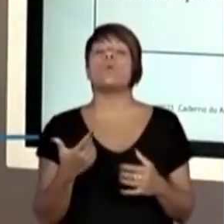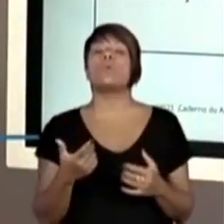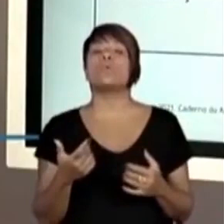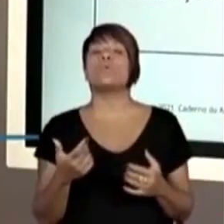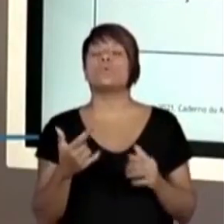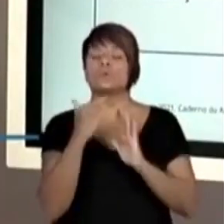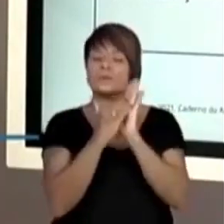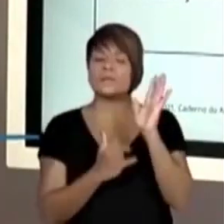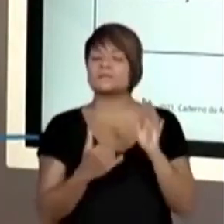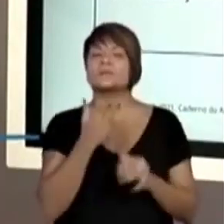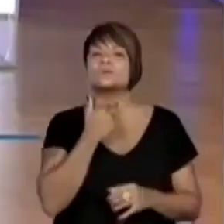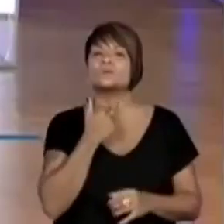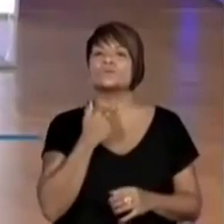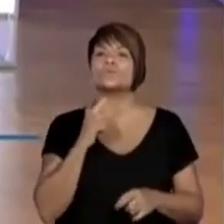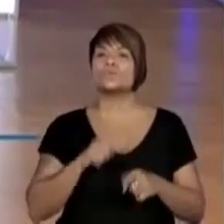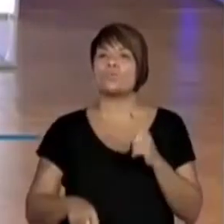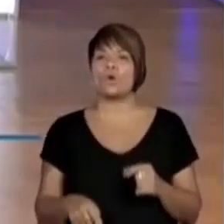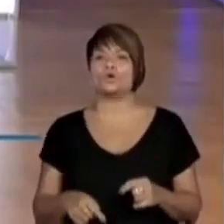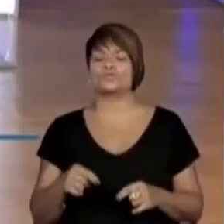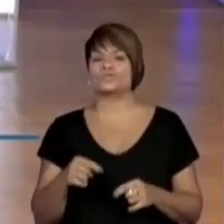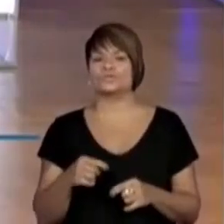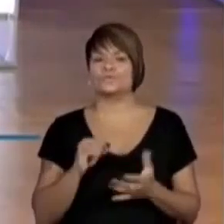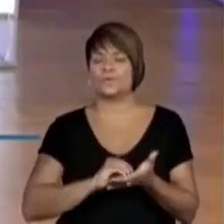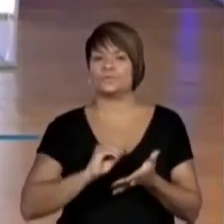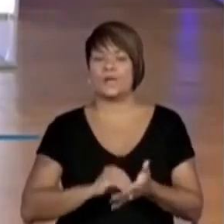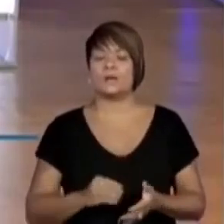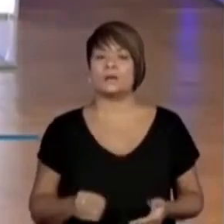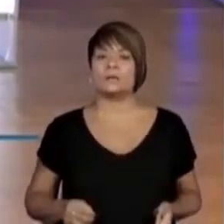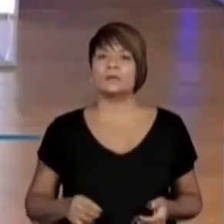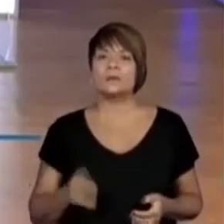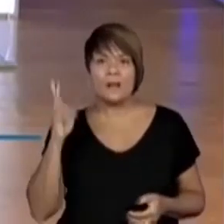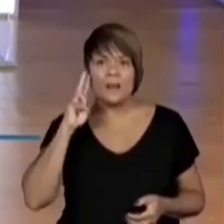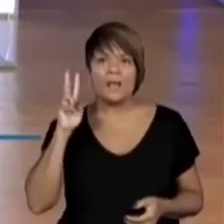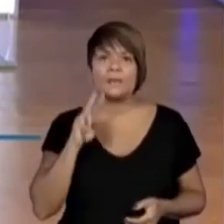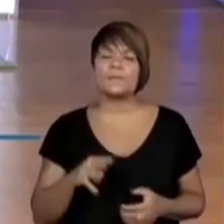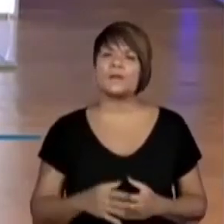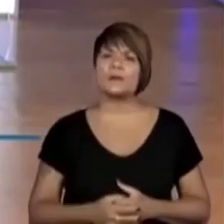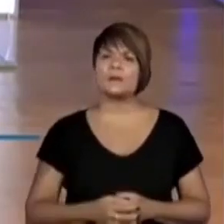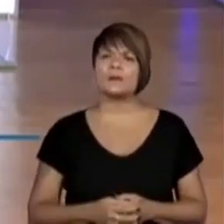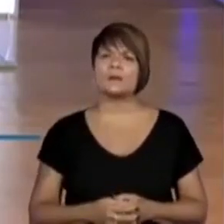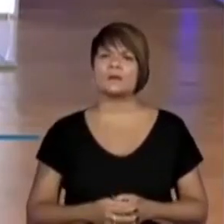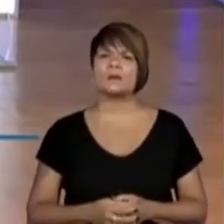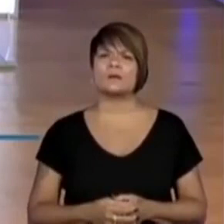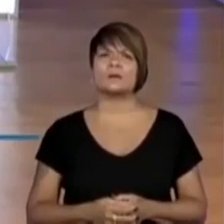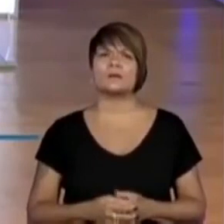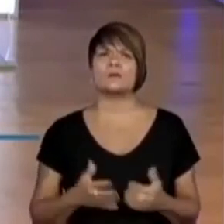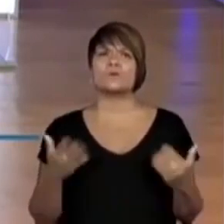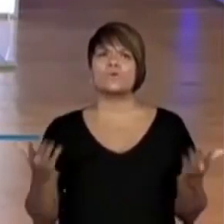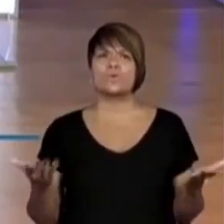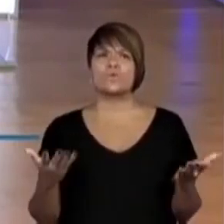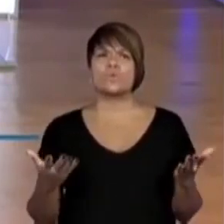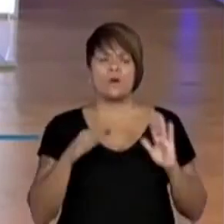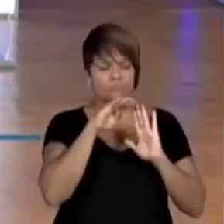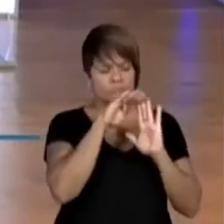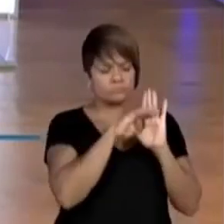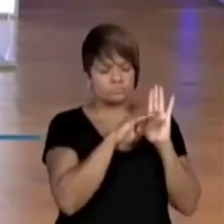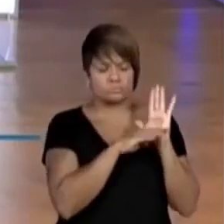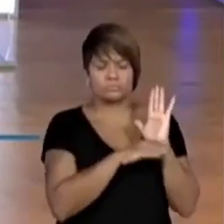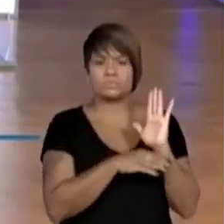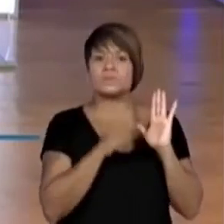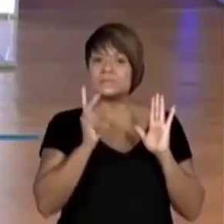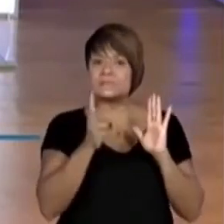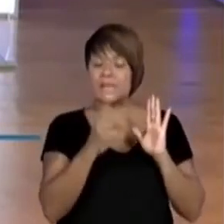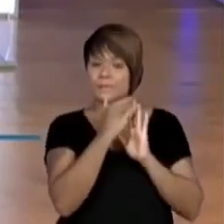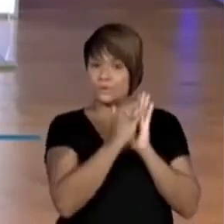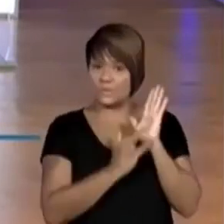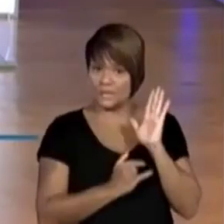vocês para colocar aí no chat. Você lembra, professor, qual é as partes do texto que não pode faltar? Por exemplo, todo texto tem o